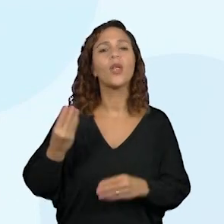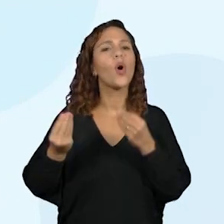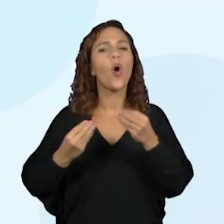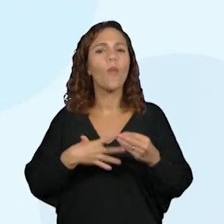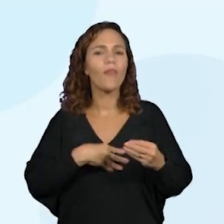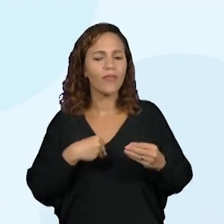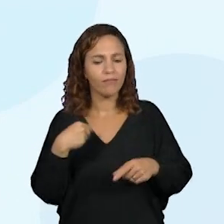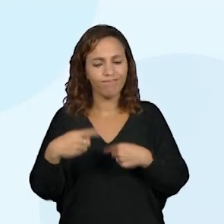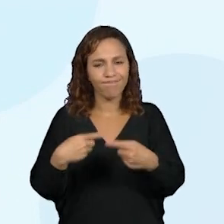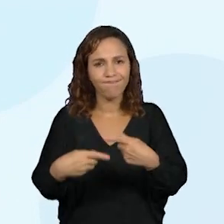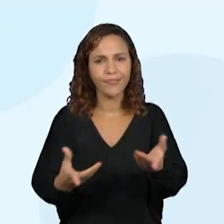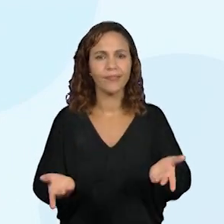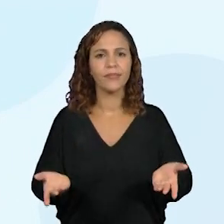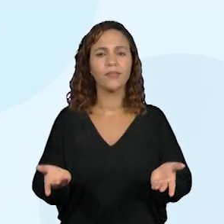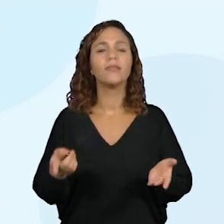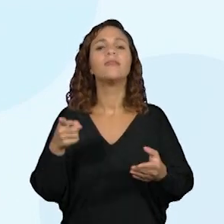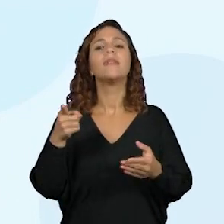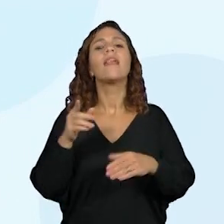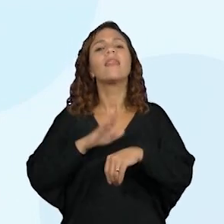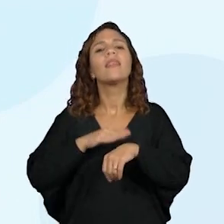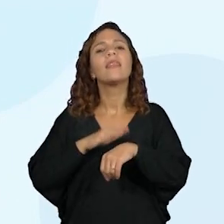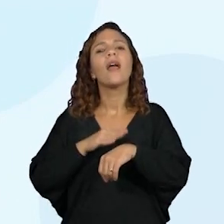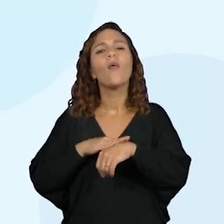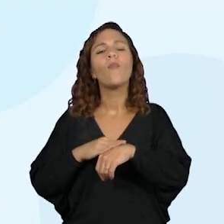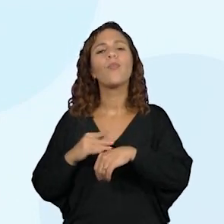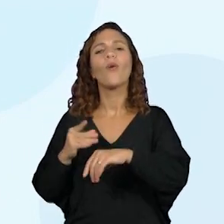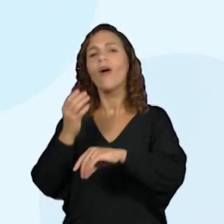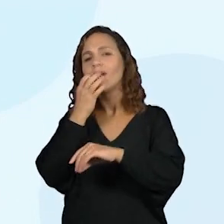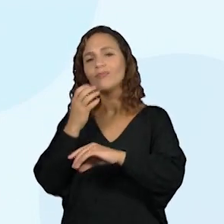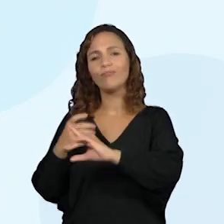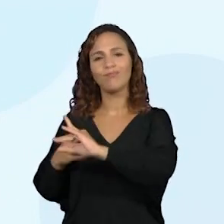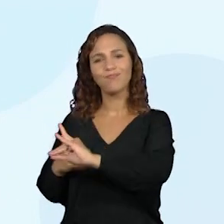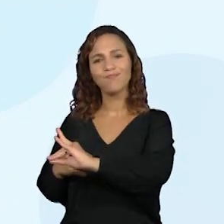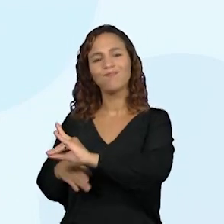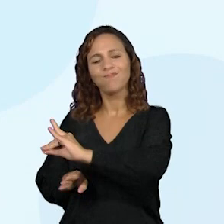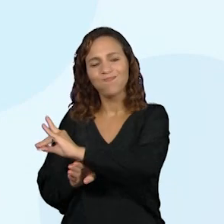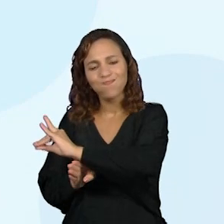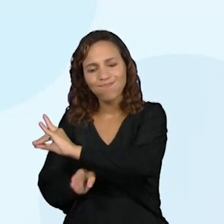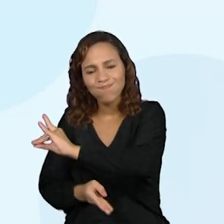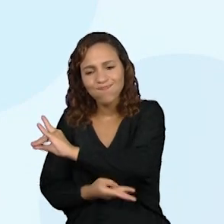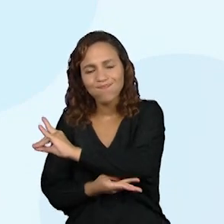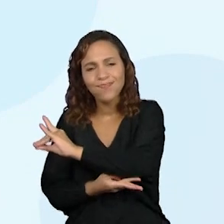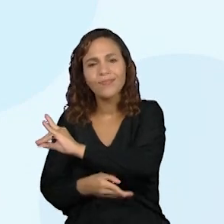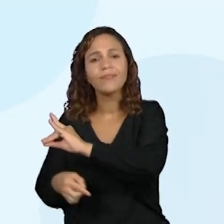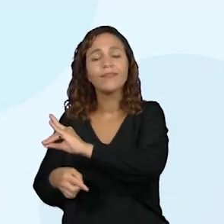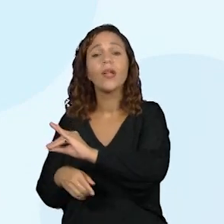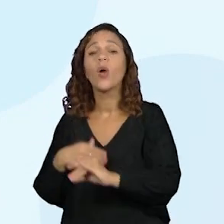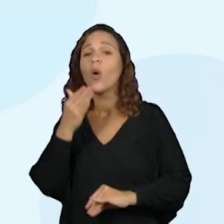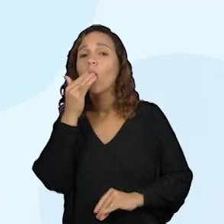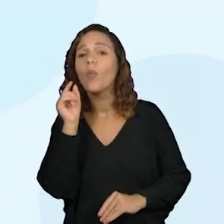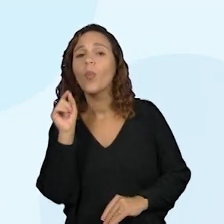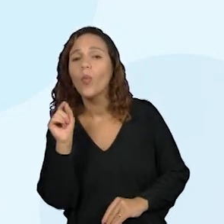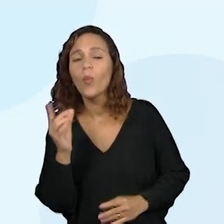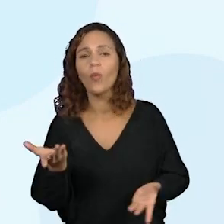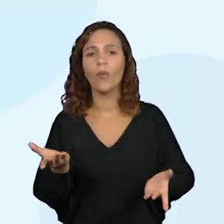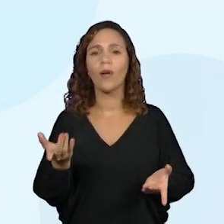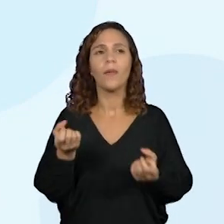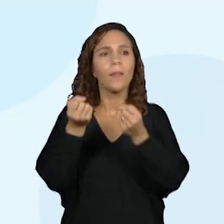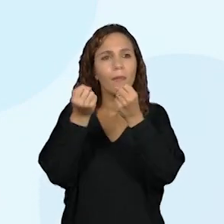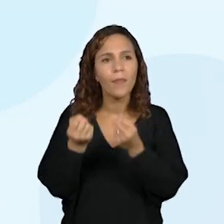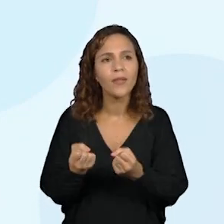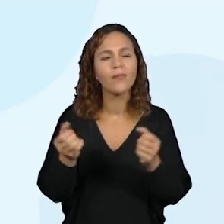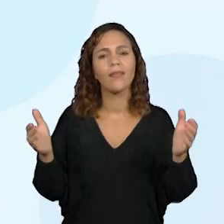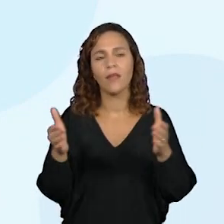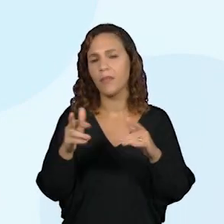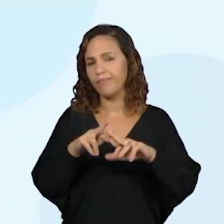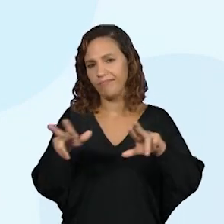reprodução o tempo de gestação EA quantidade de filhotes Qual é a alimentação dos cães e o peso eo